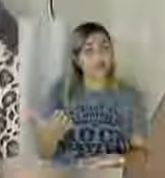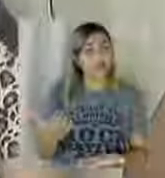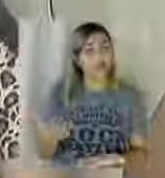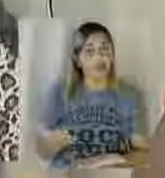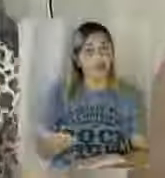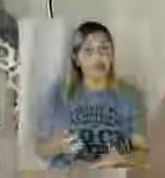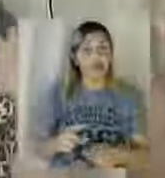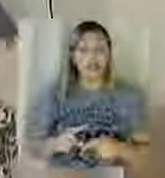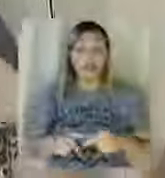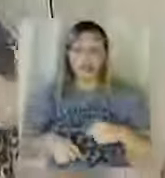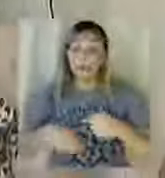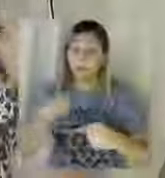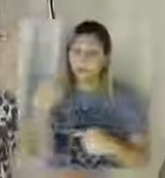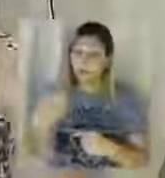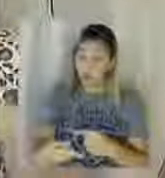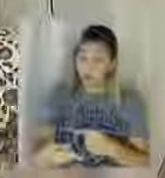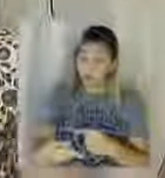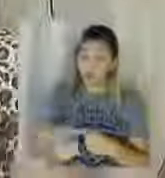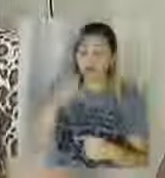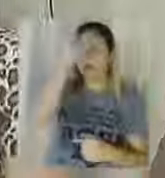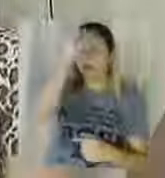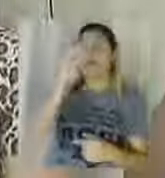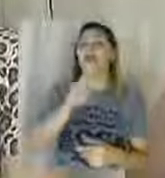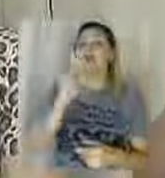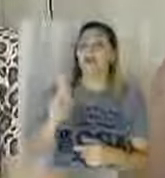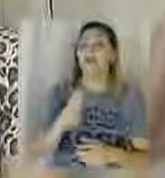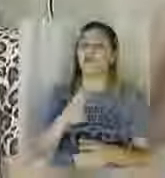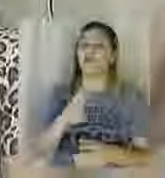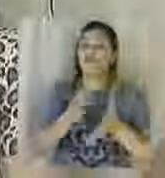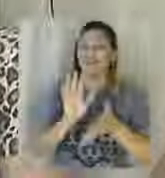Depois eu aprendi a usar Libras.